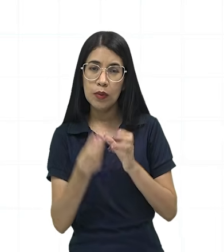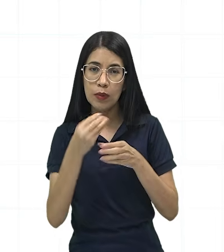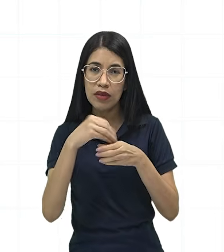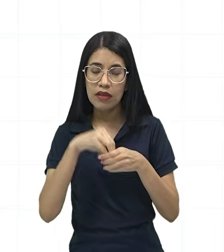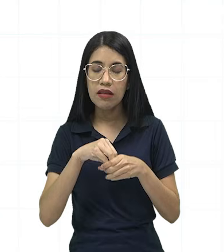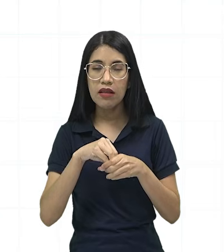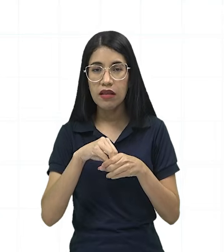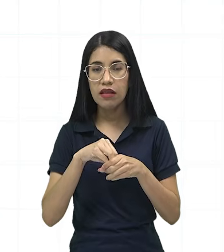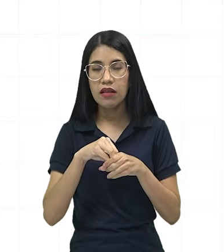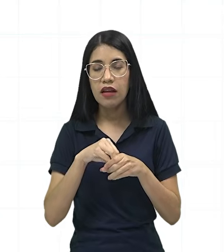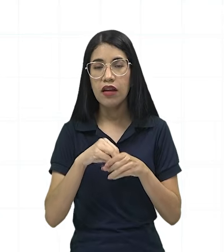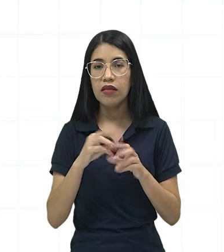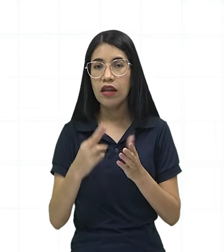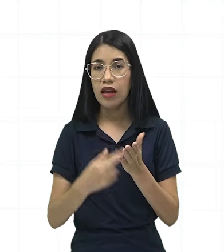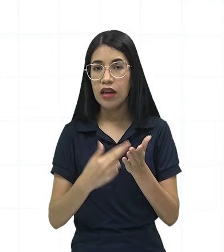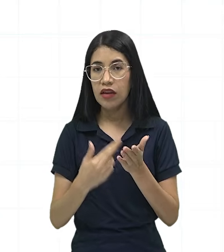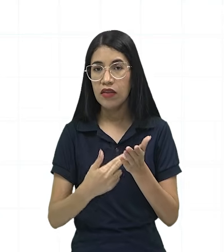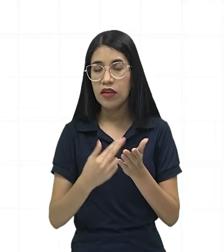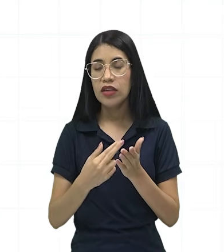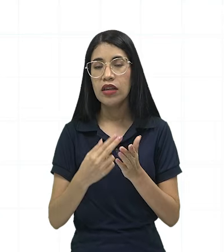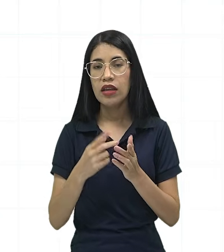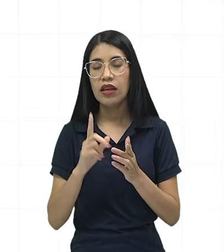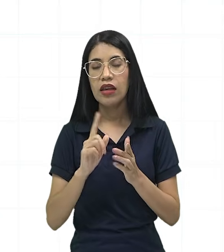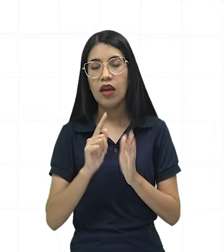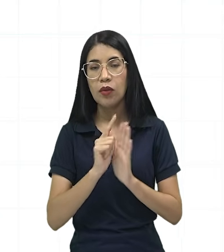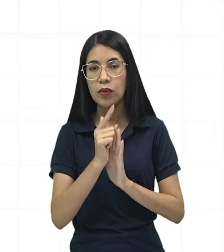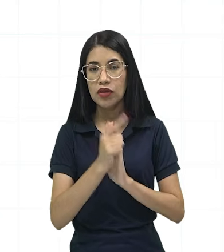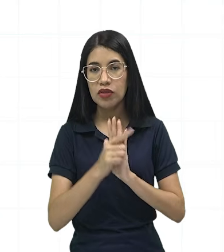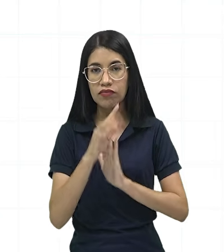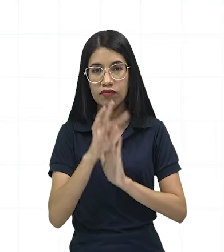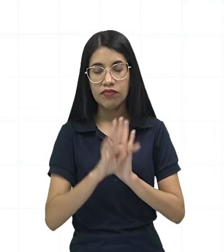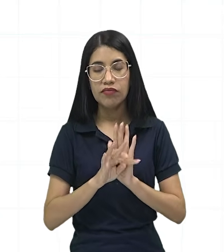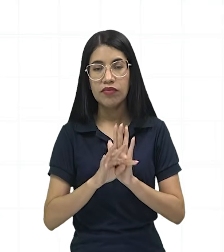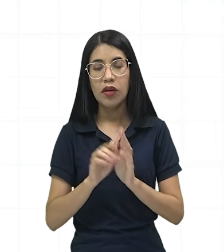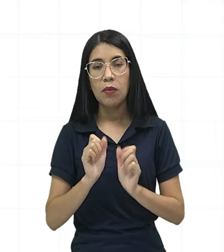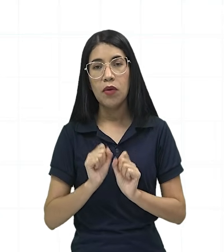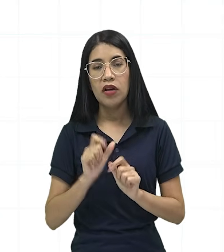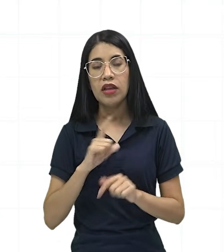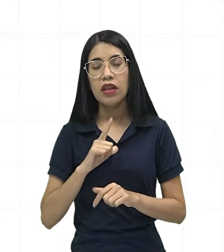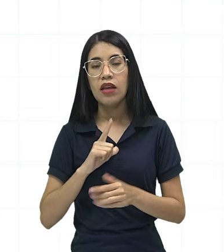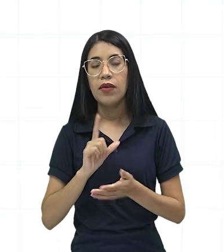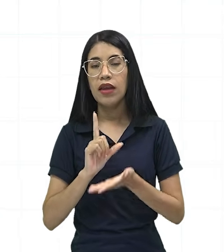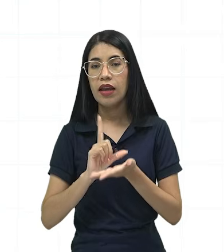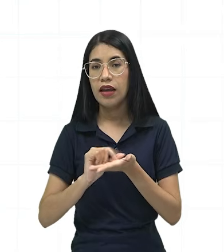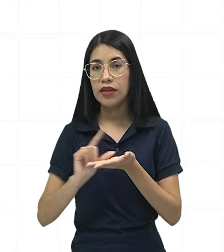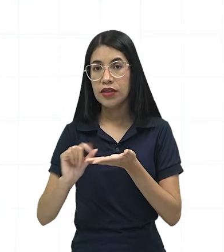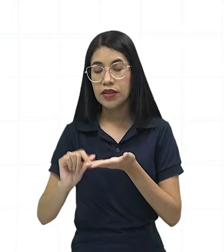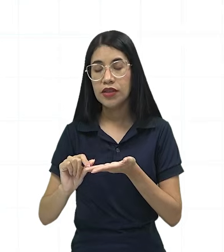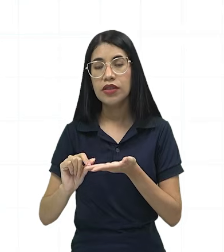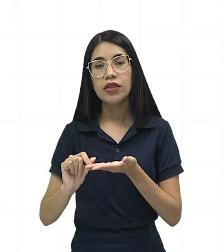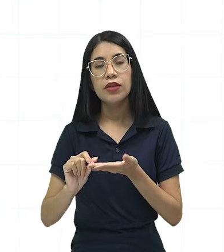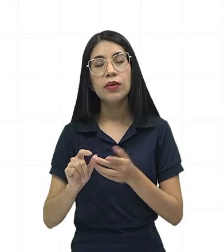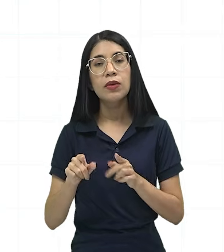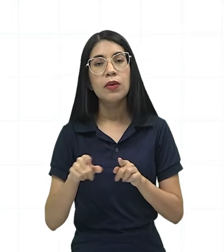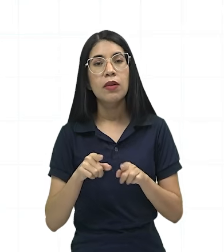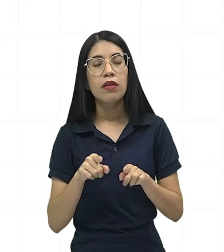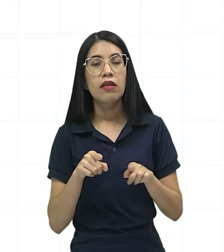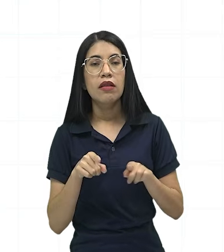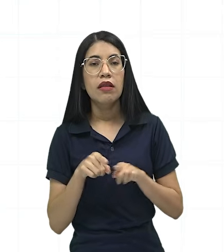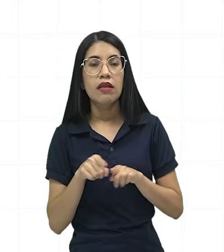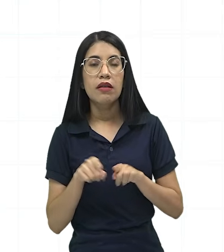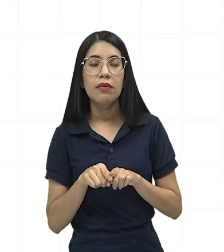dentro da revista que são os gêneros textuais. Então, nós podemos ter artigos, nós podemos ter